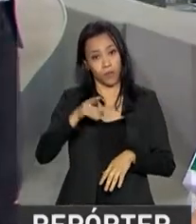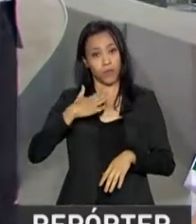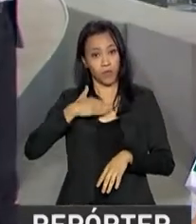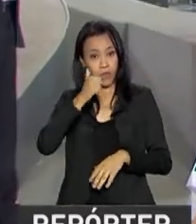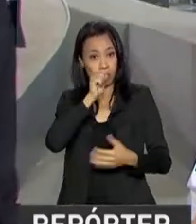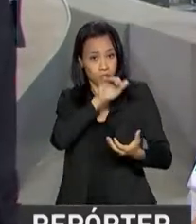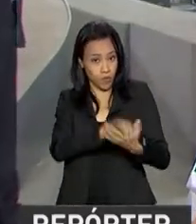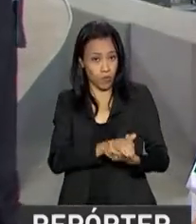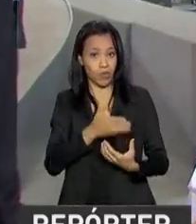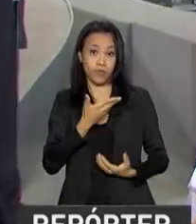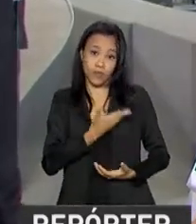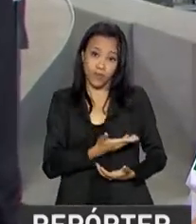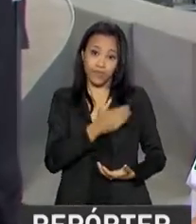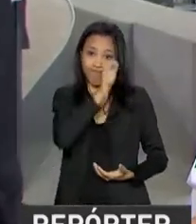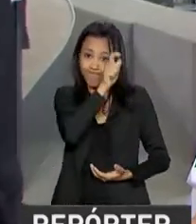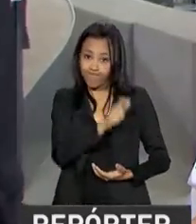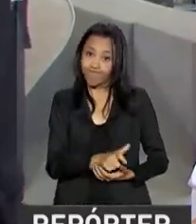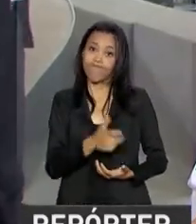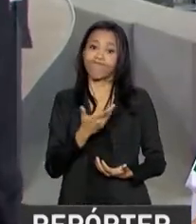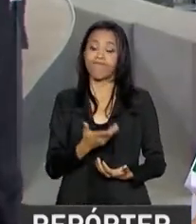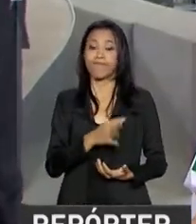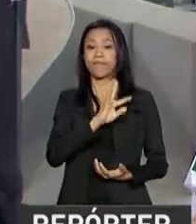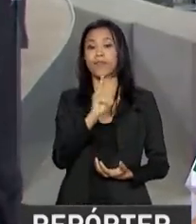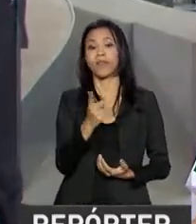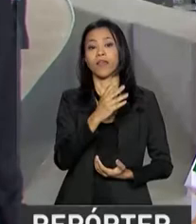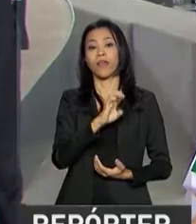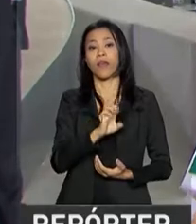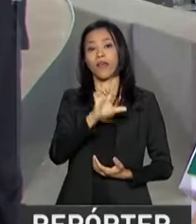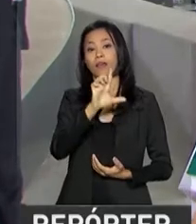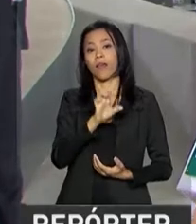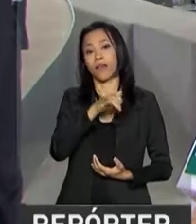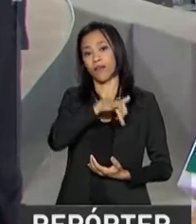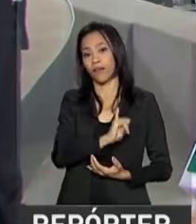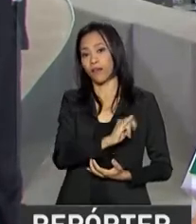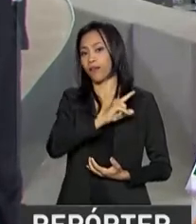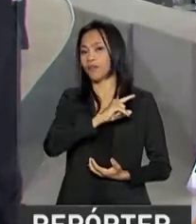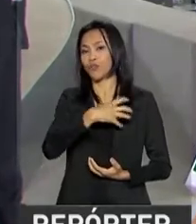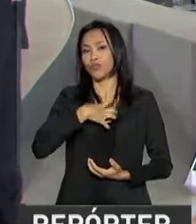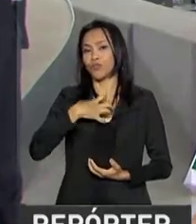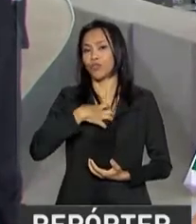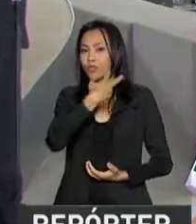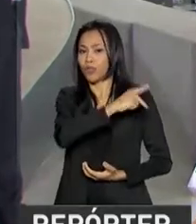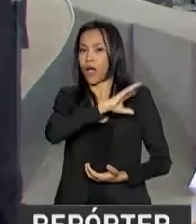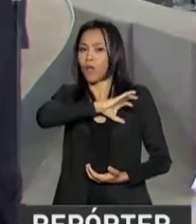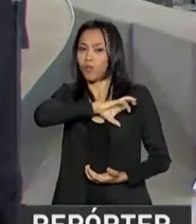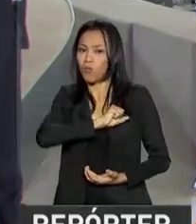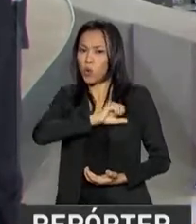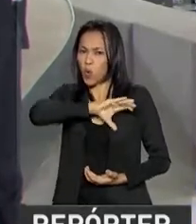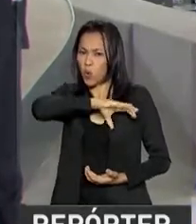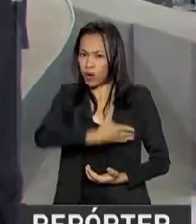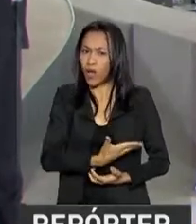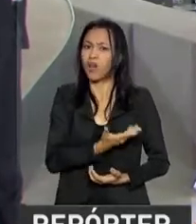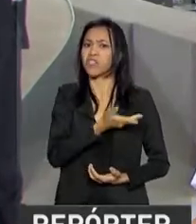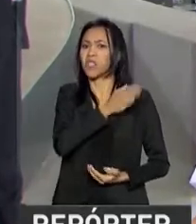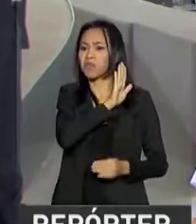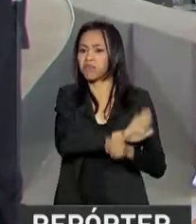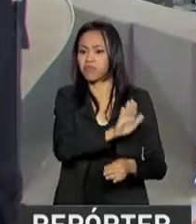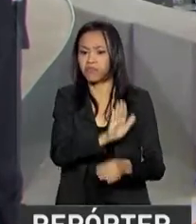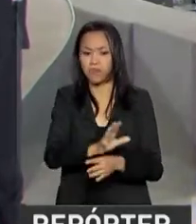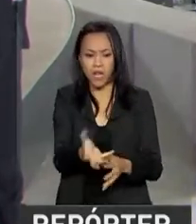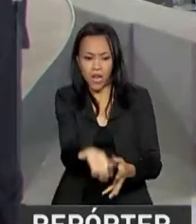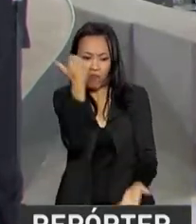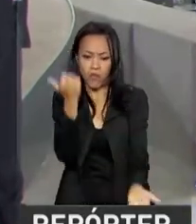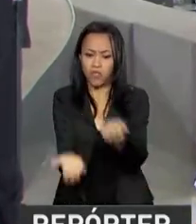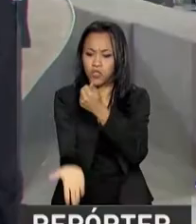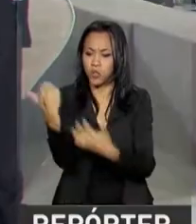que tem ali num ato de amor, de bravura, um ato nobre,